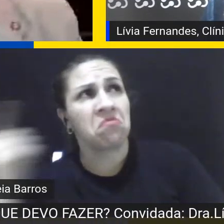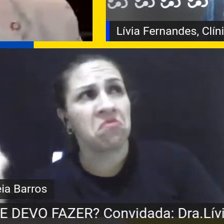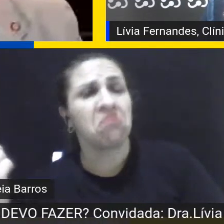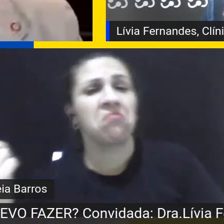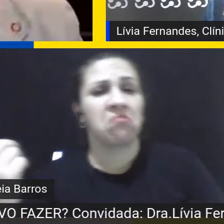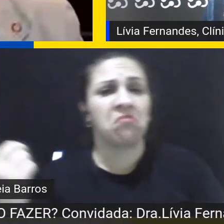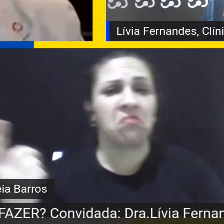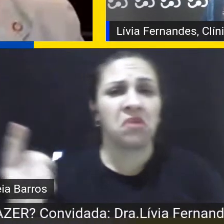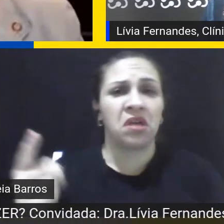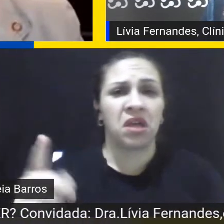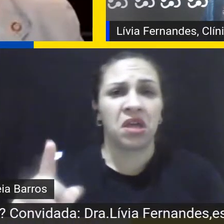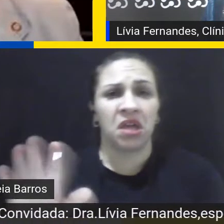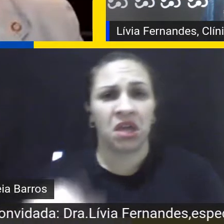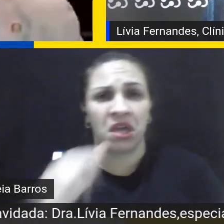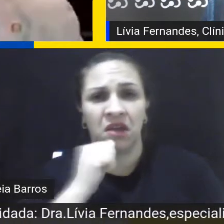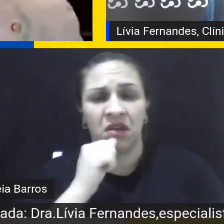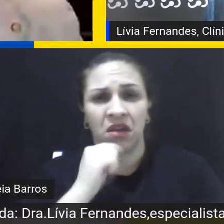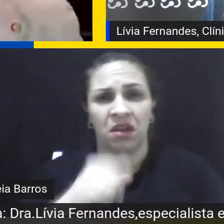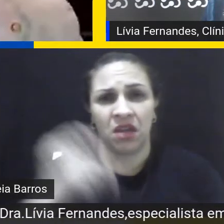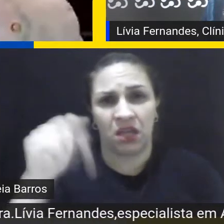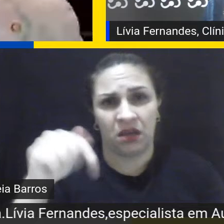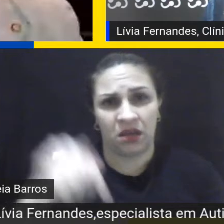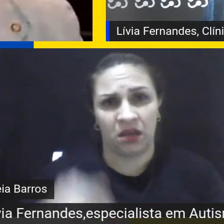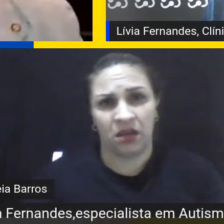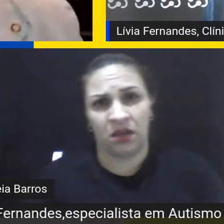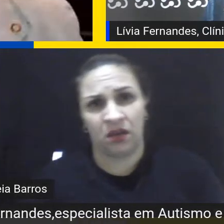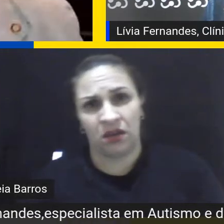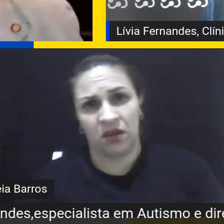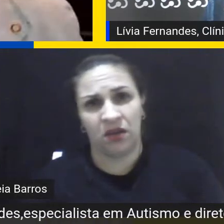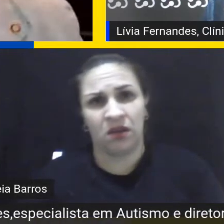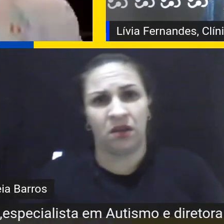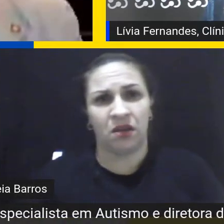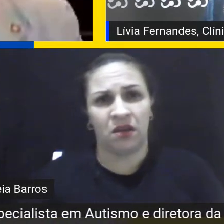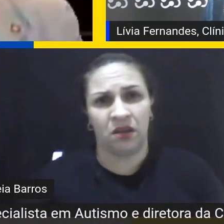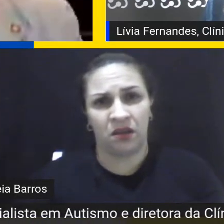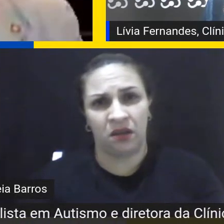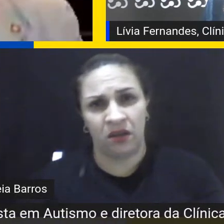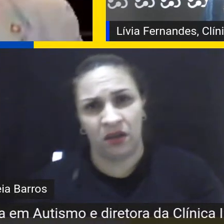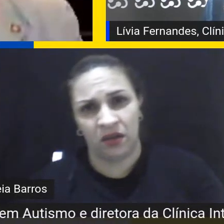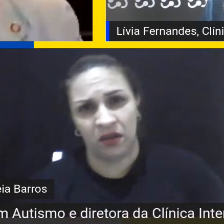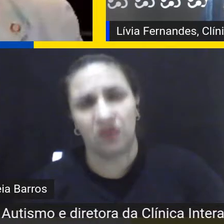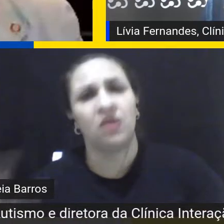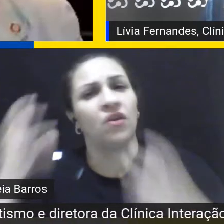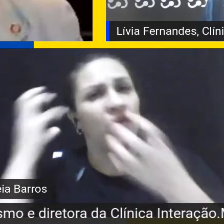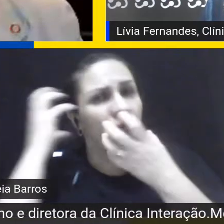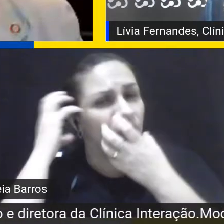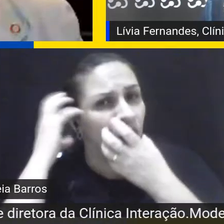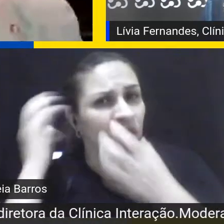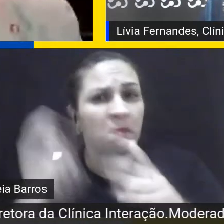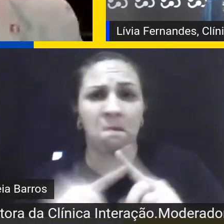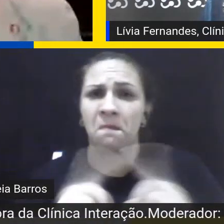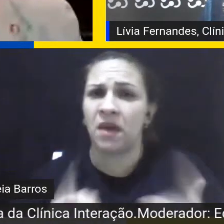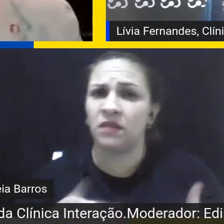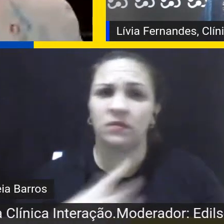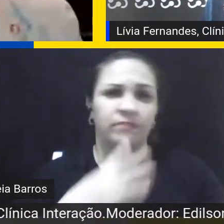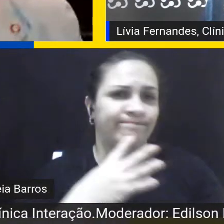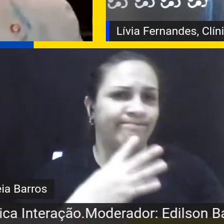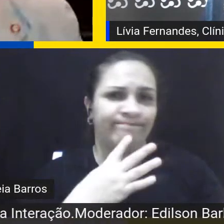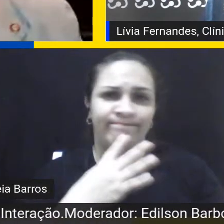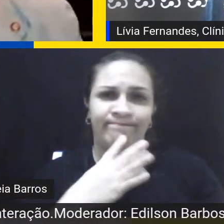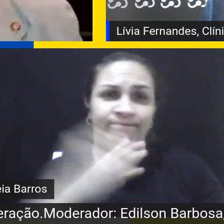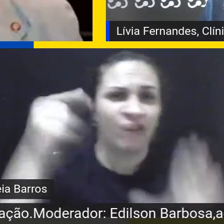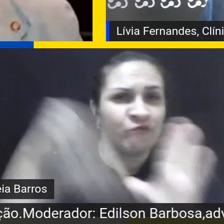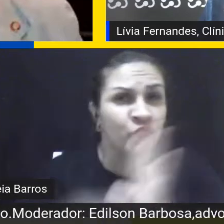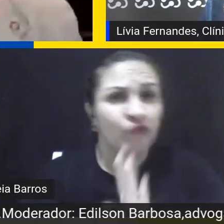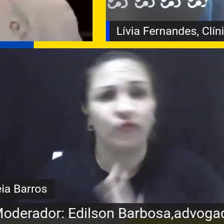umas brasileiras, né? De uma pedagogos, de uma fono, mas a gente não conhece bem a fundo, até porque